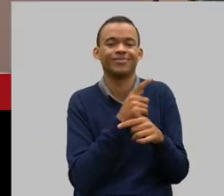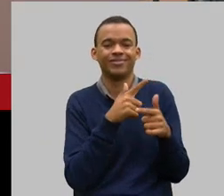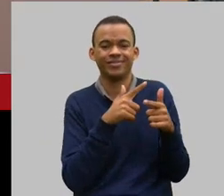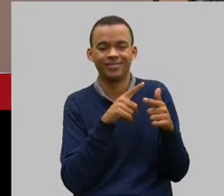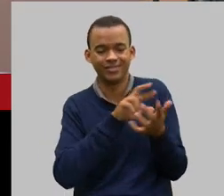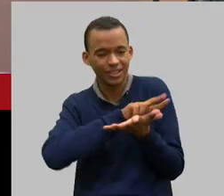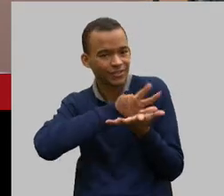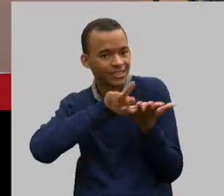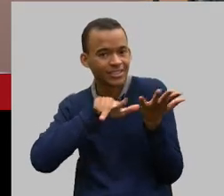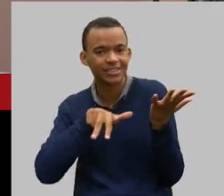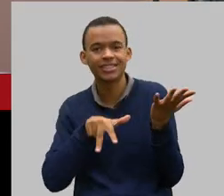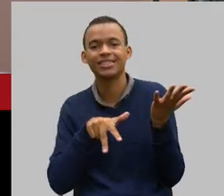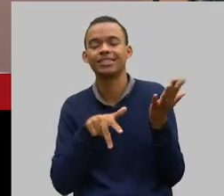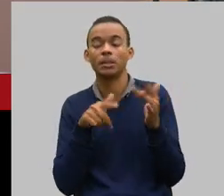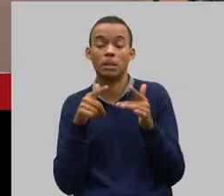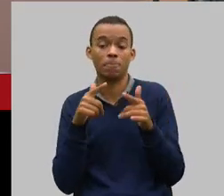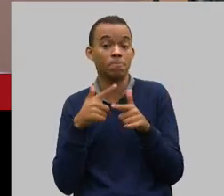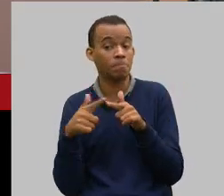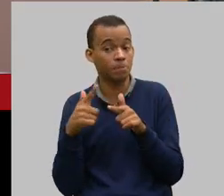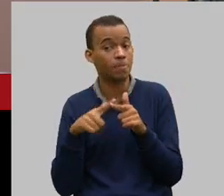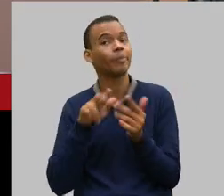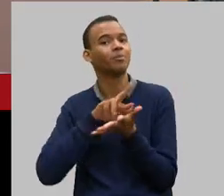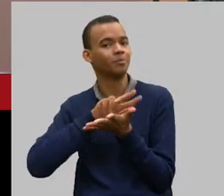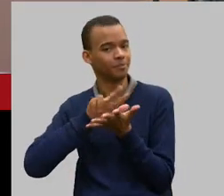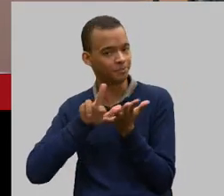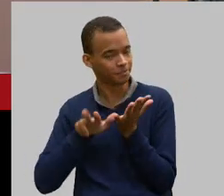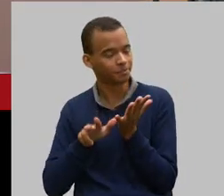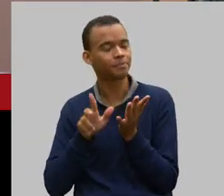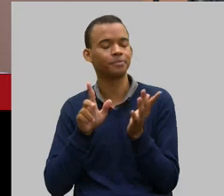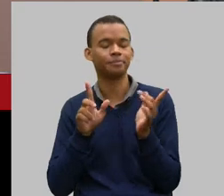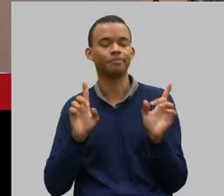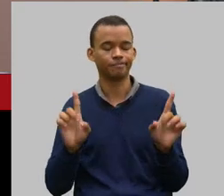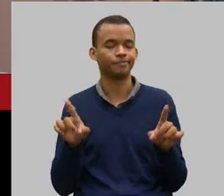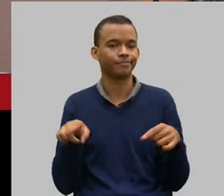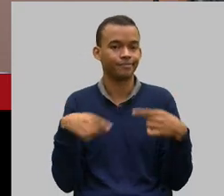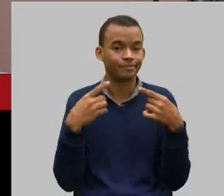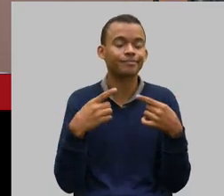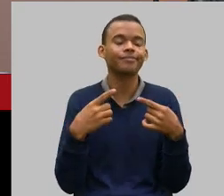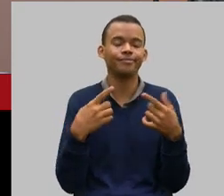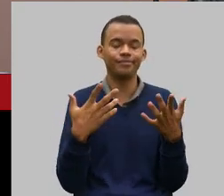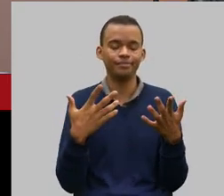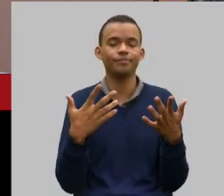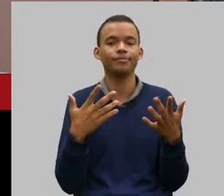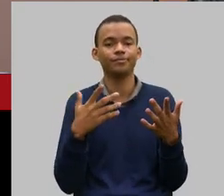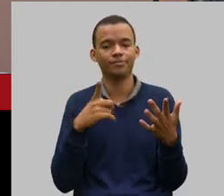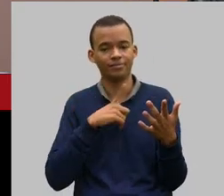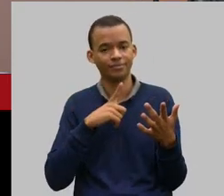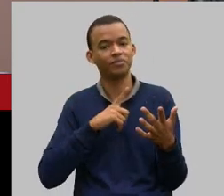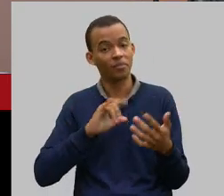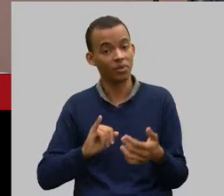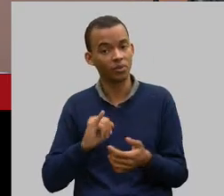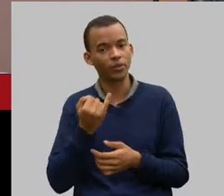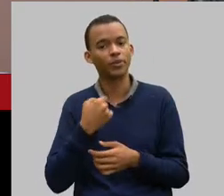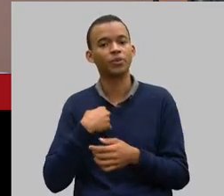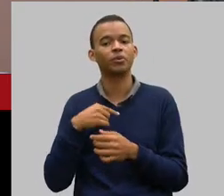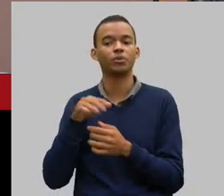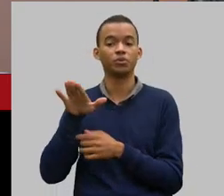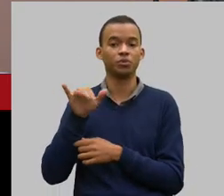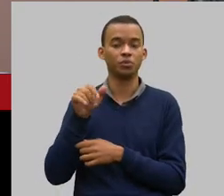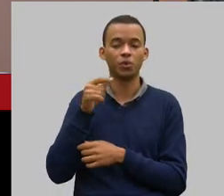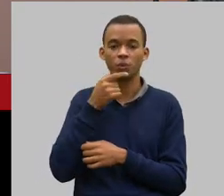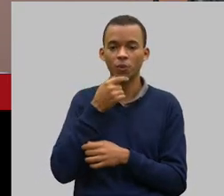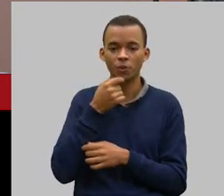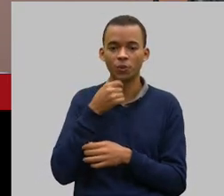qual conheço há muitos anos e realmente quando eh houve uma oportunidade eu fiz o convite a ele para compor a